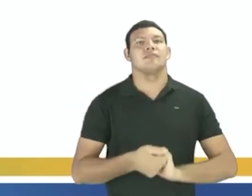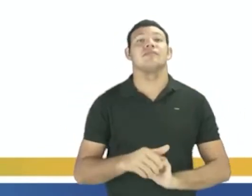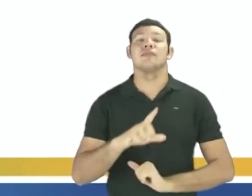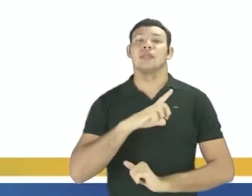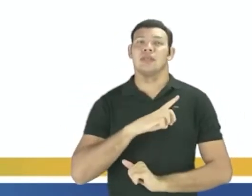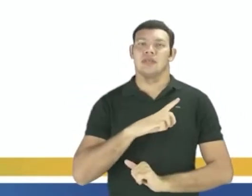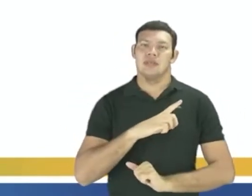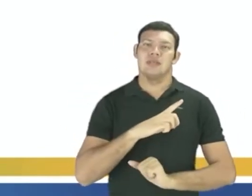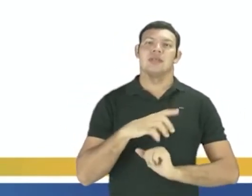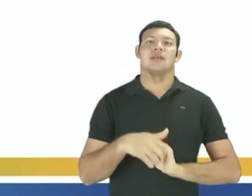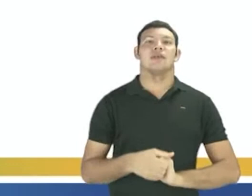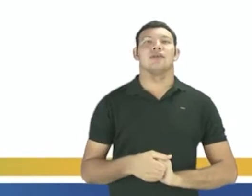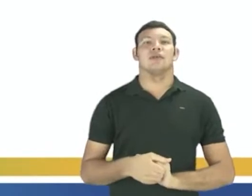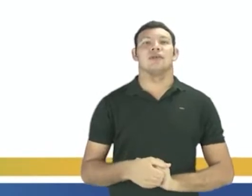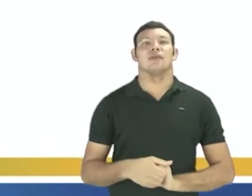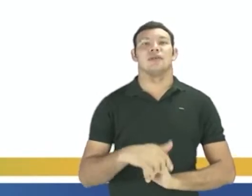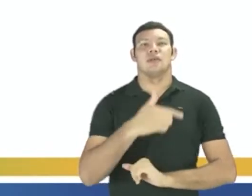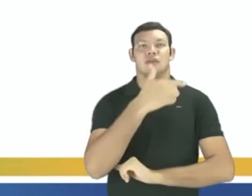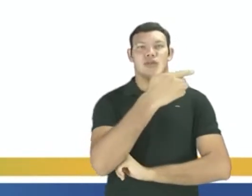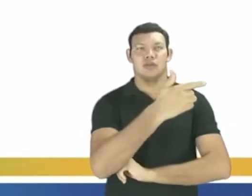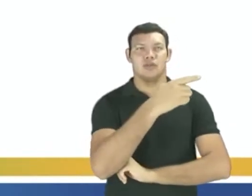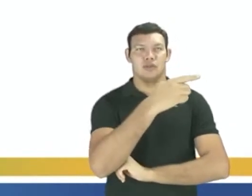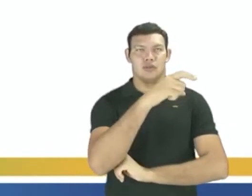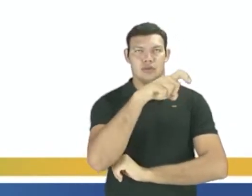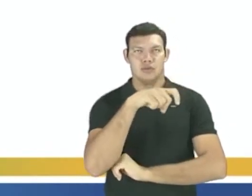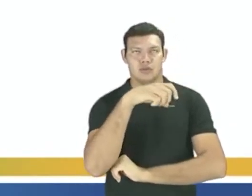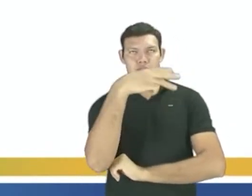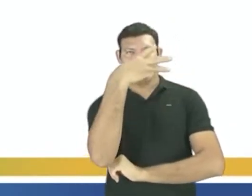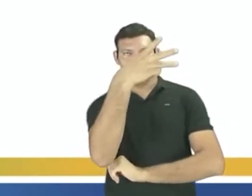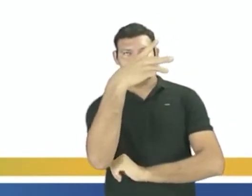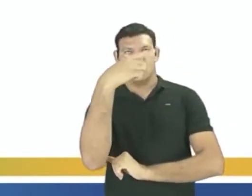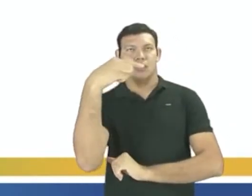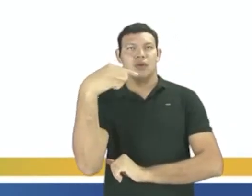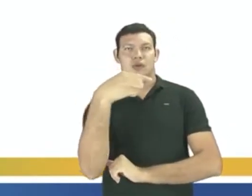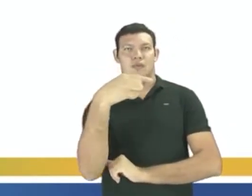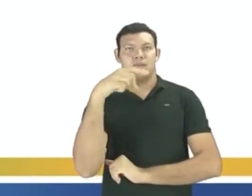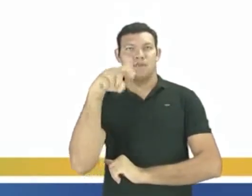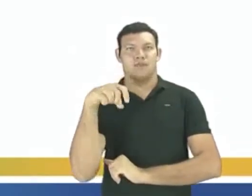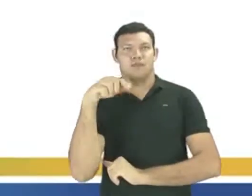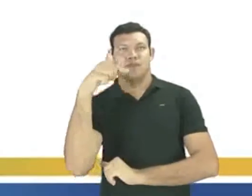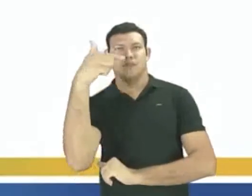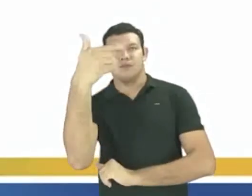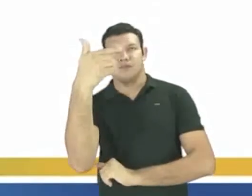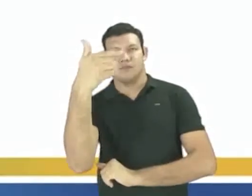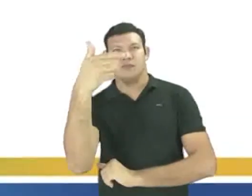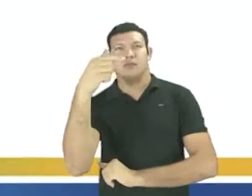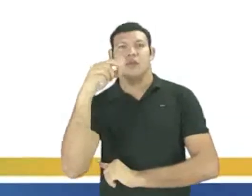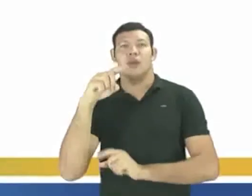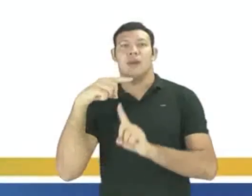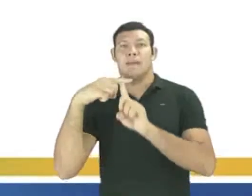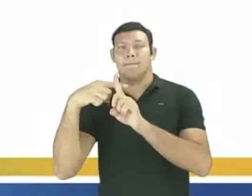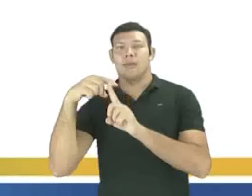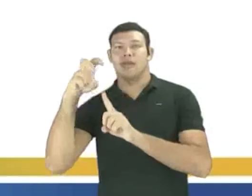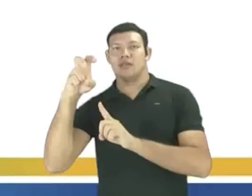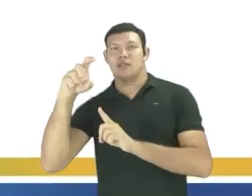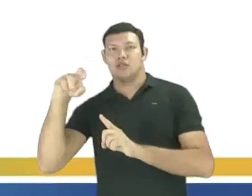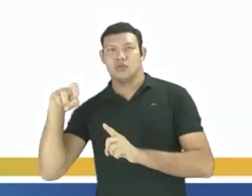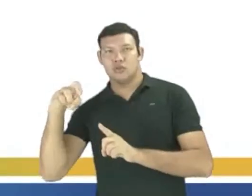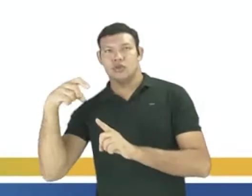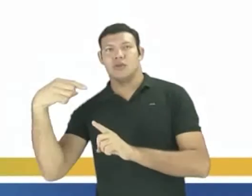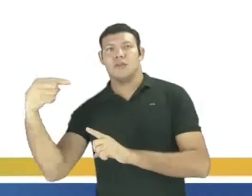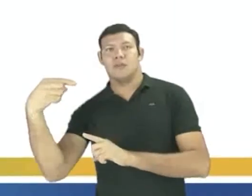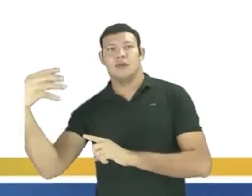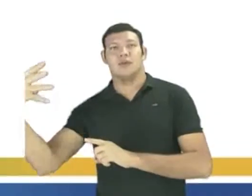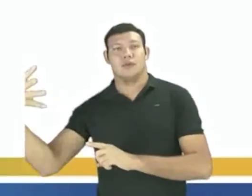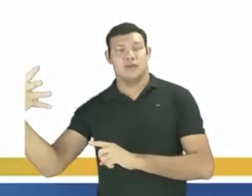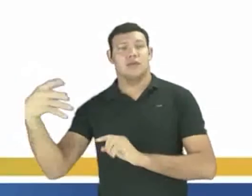aí 2x ao cubo menos x ao quadrado mais 5x menos 4, nós temos um p de 1. Aí você